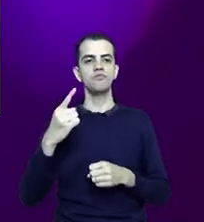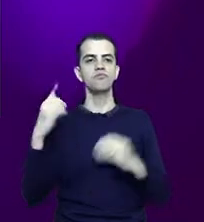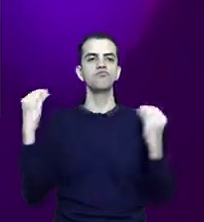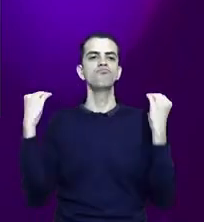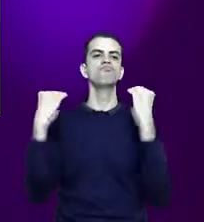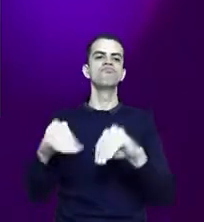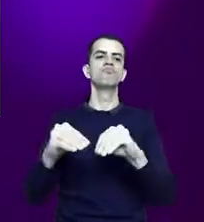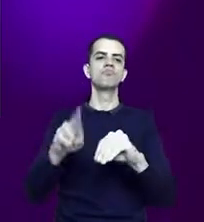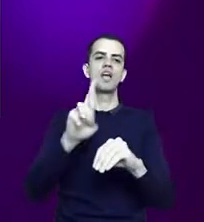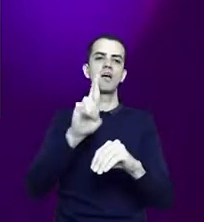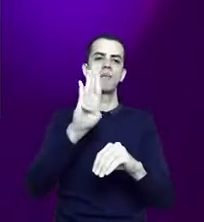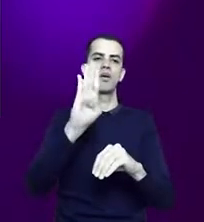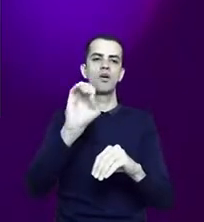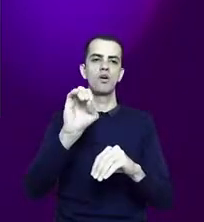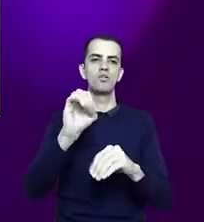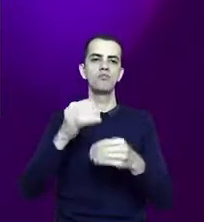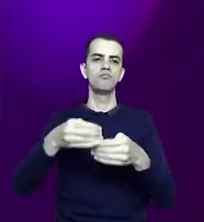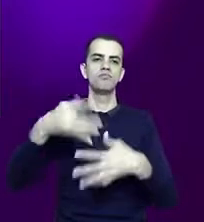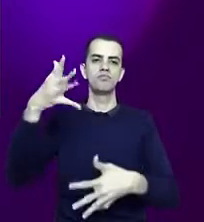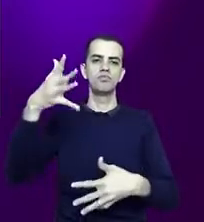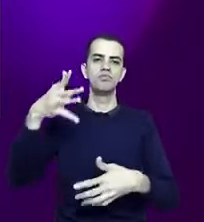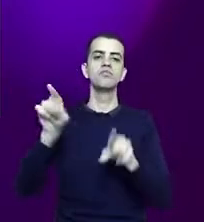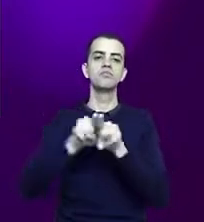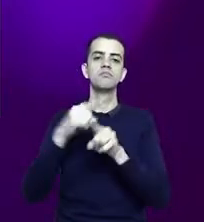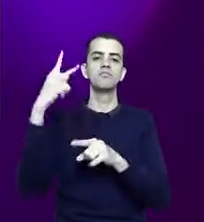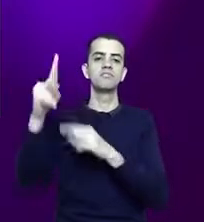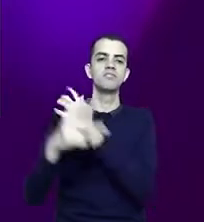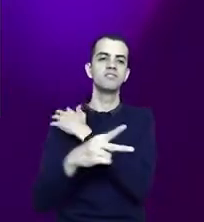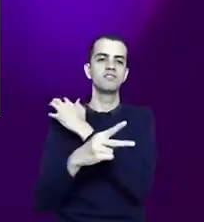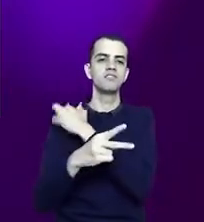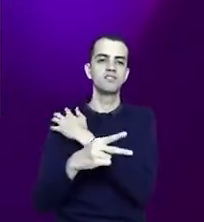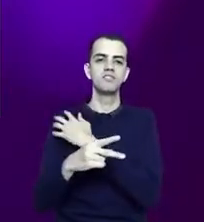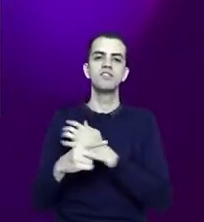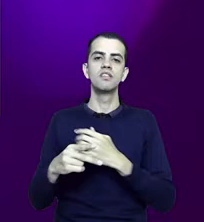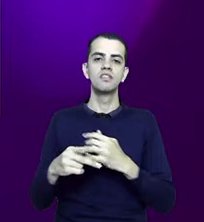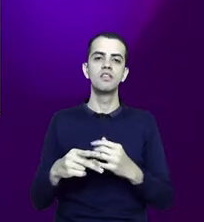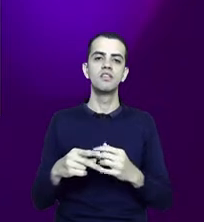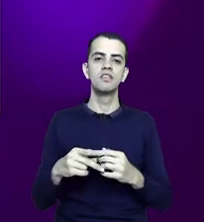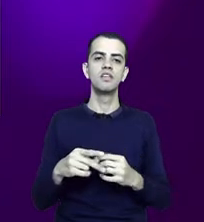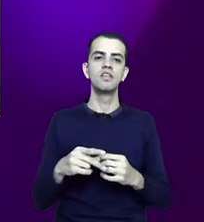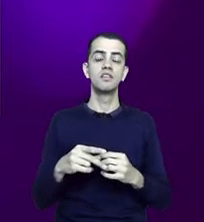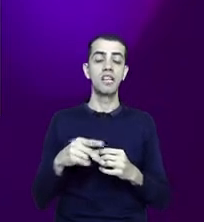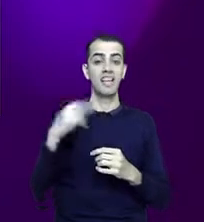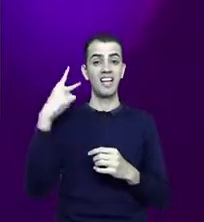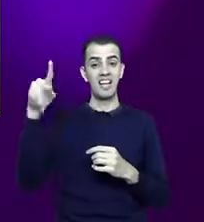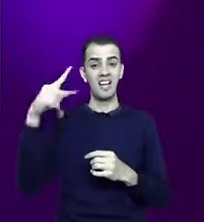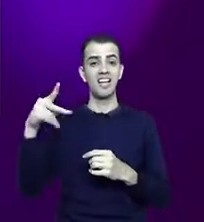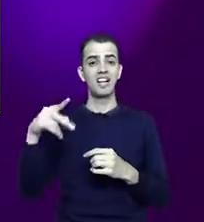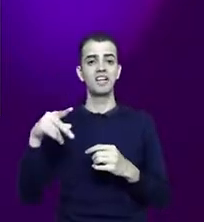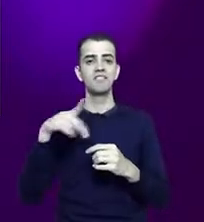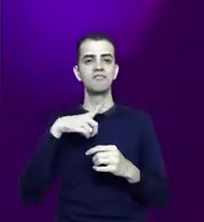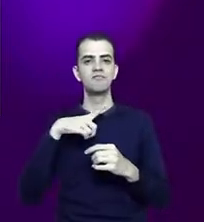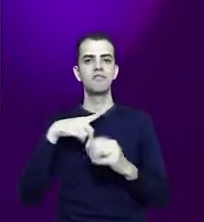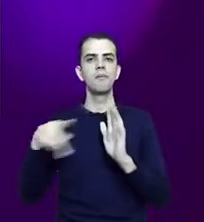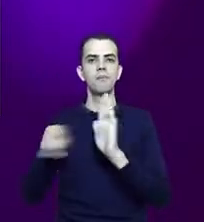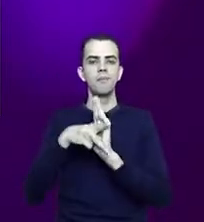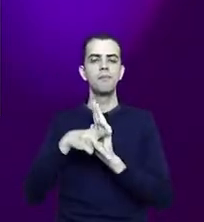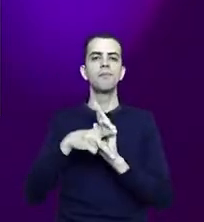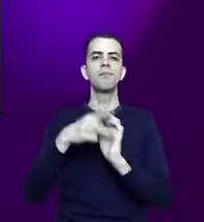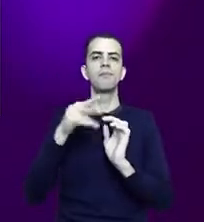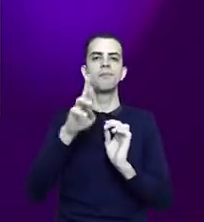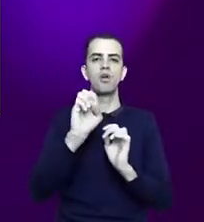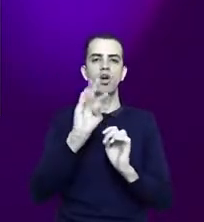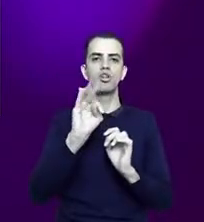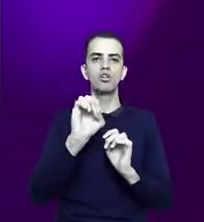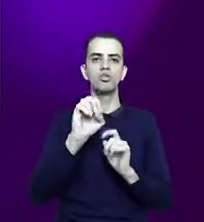com o grupo do ombro lá da Unifesp, que tem um laboratório de prototipagem, e nós definimos aí,